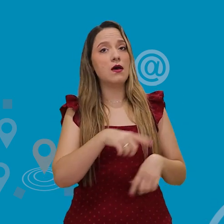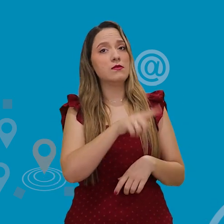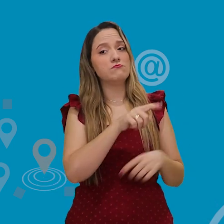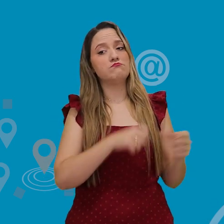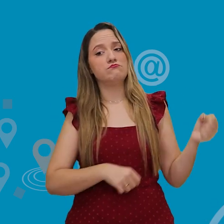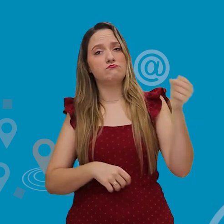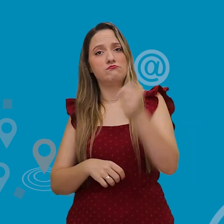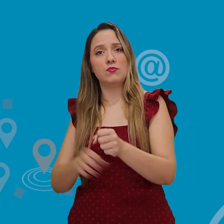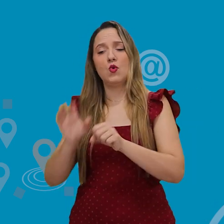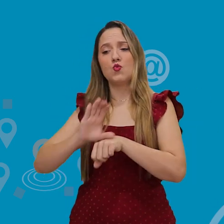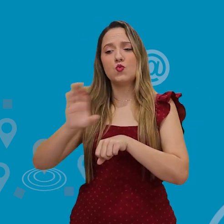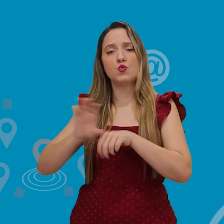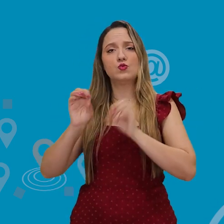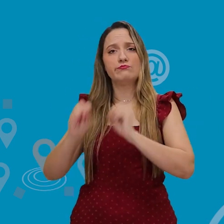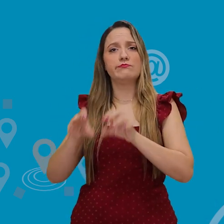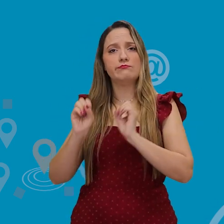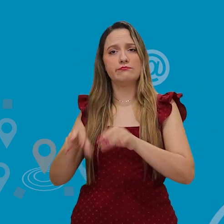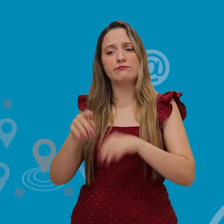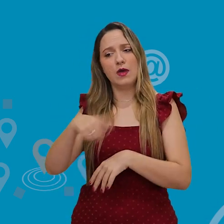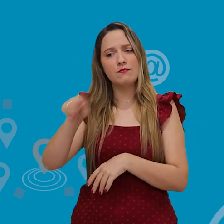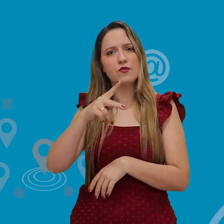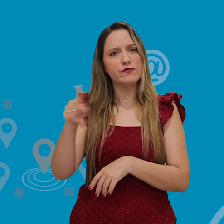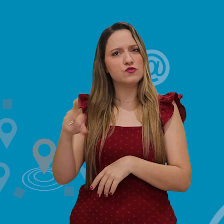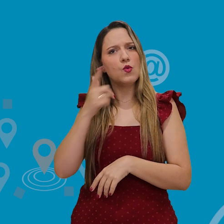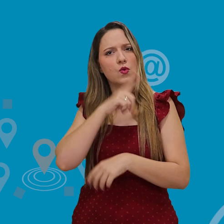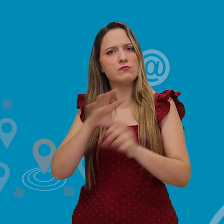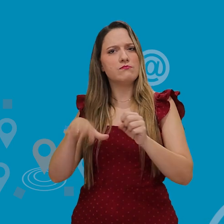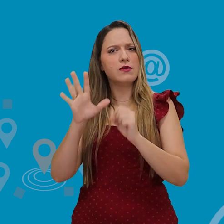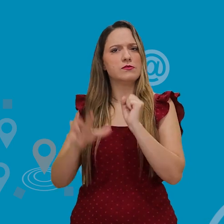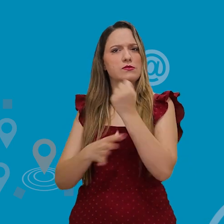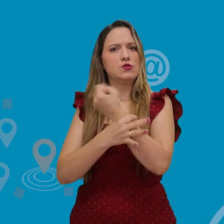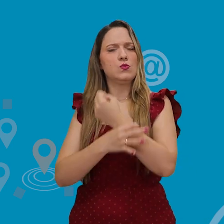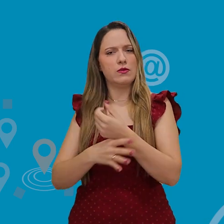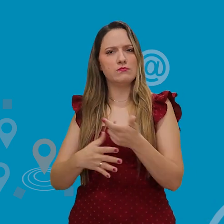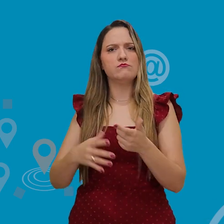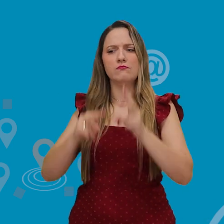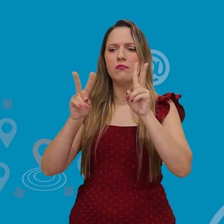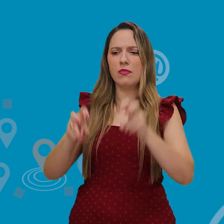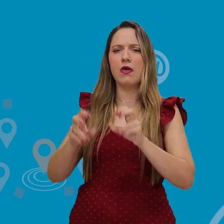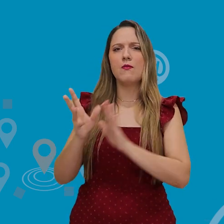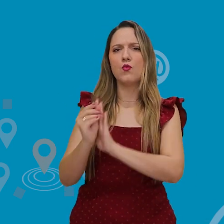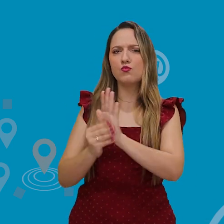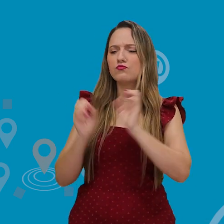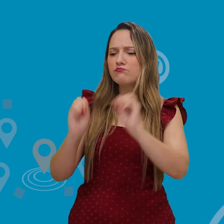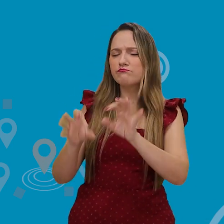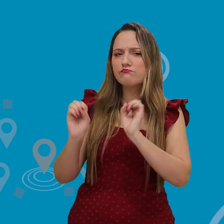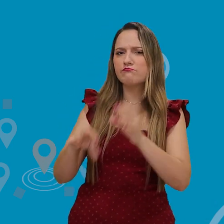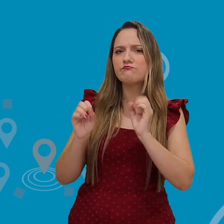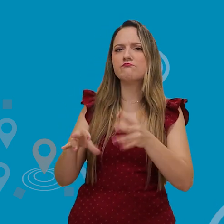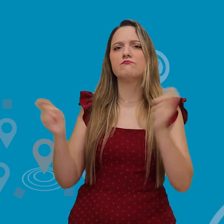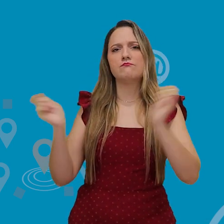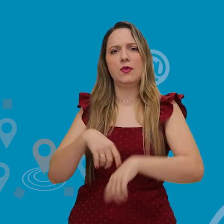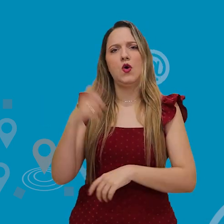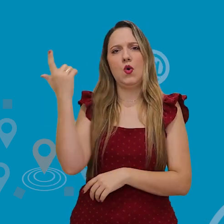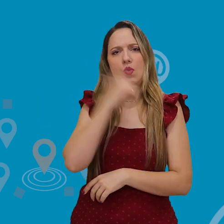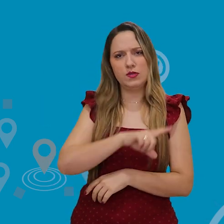de formação para que a gente pudesse ter os professores com maior segurança para trabalhar esse conteúdo dentro